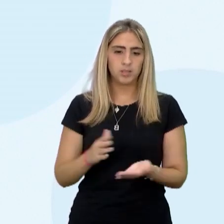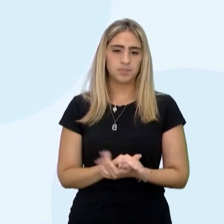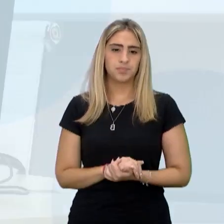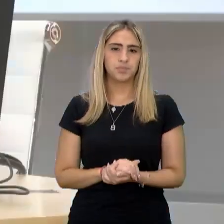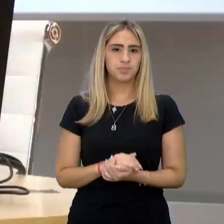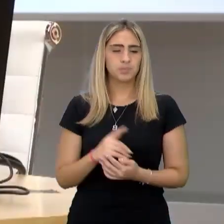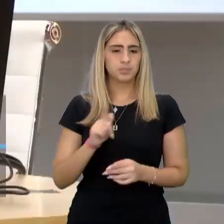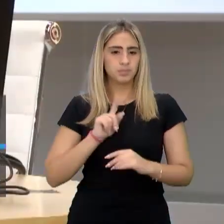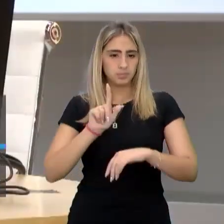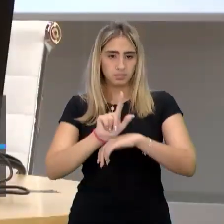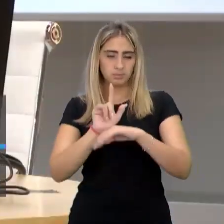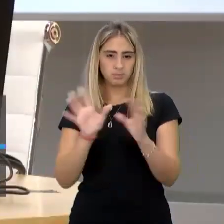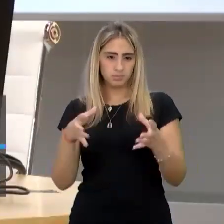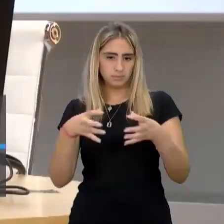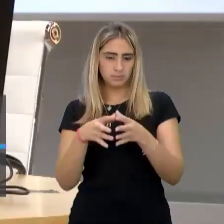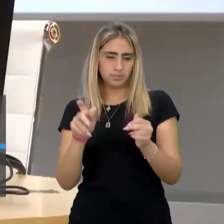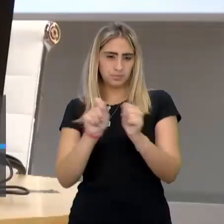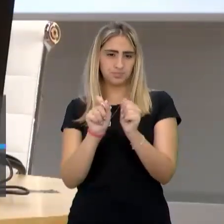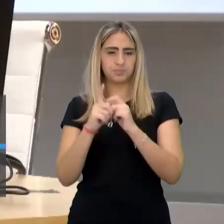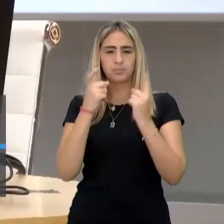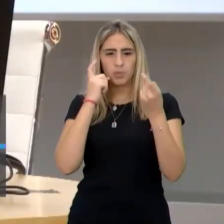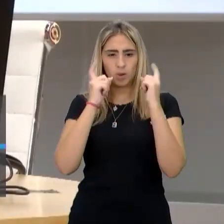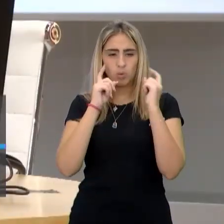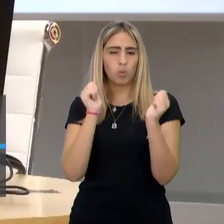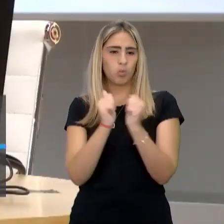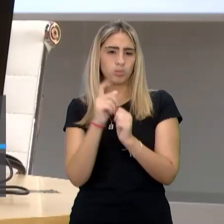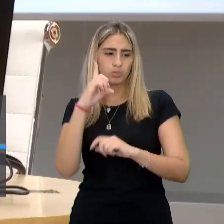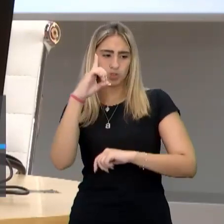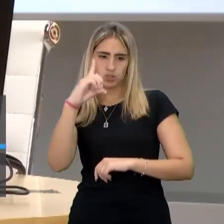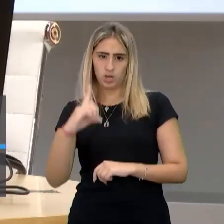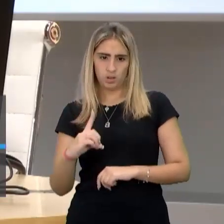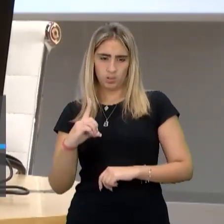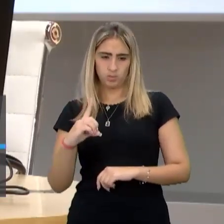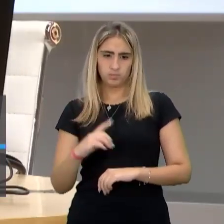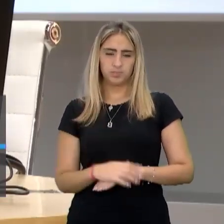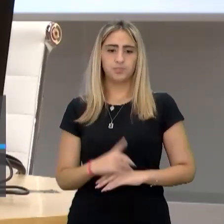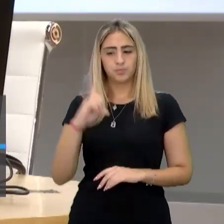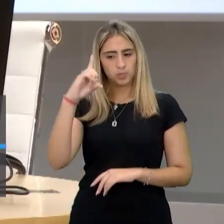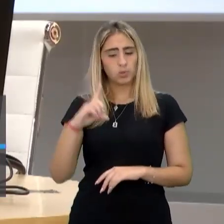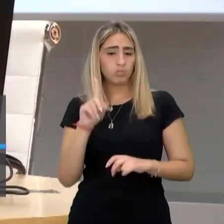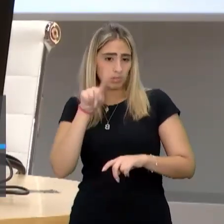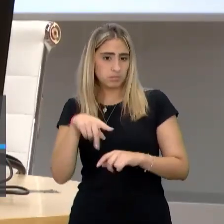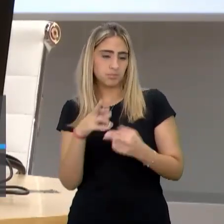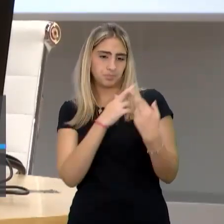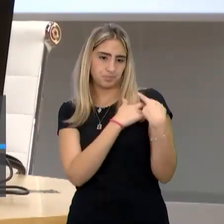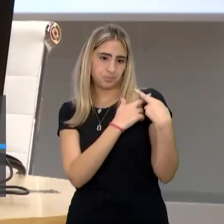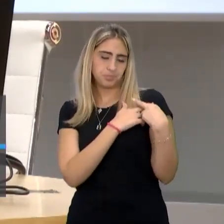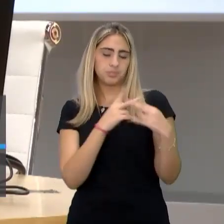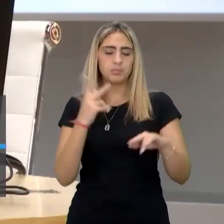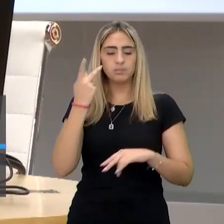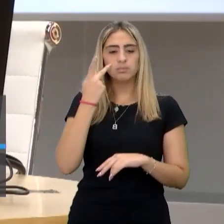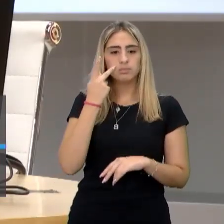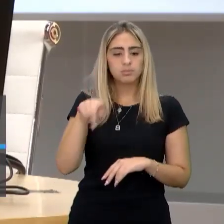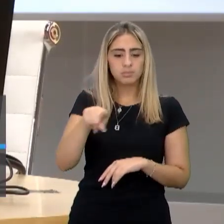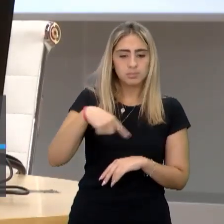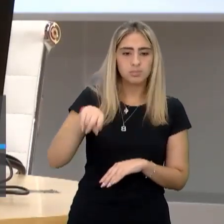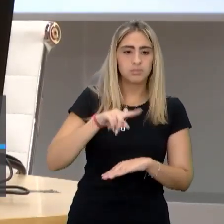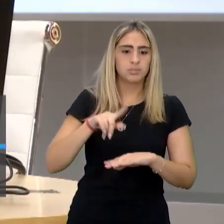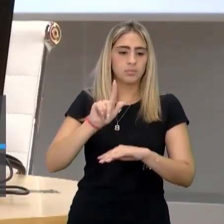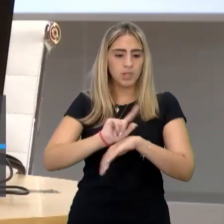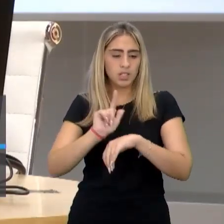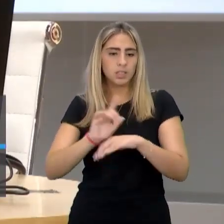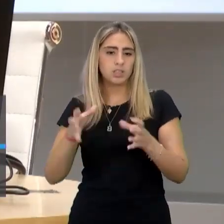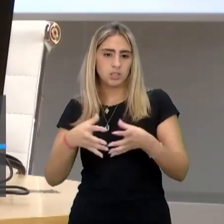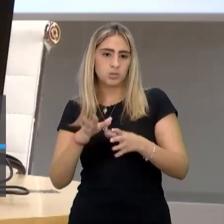os líderes de turma, por exemplo, vão fazer uma reunião com o diretor, o diretor é o responsável pelos líderes de turma, né, no PEI. E